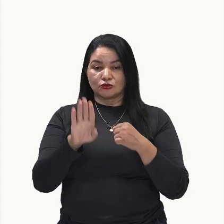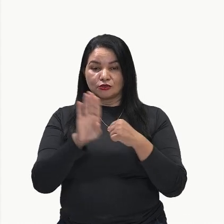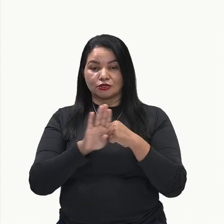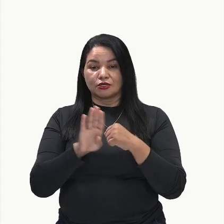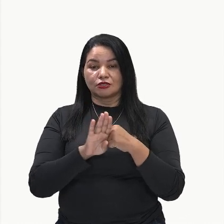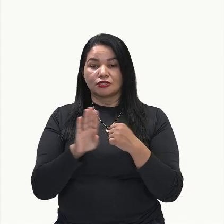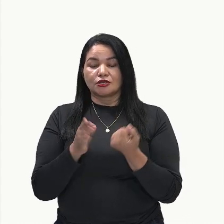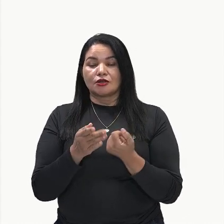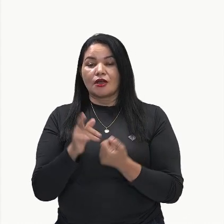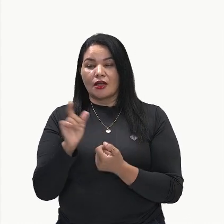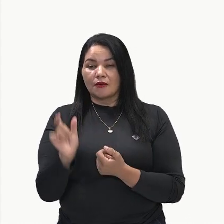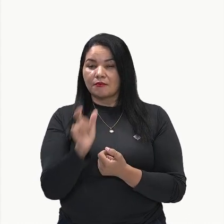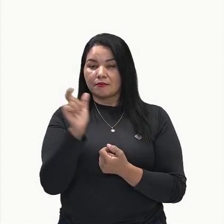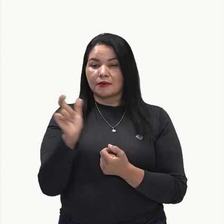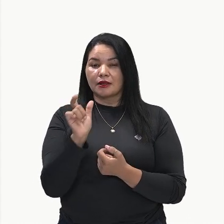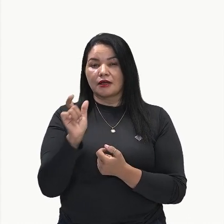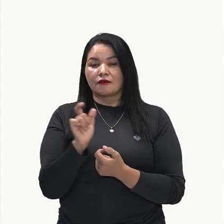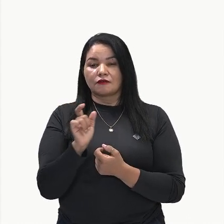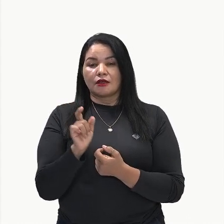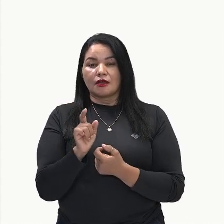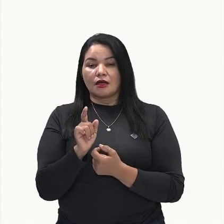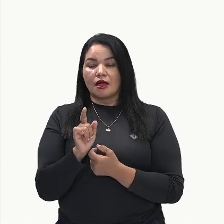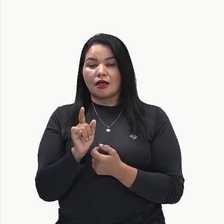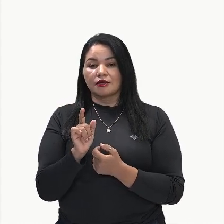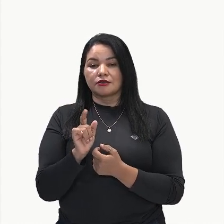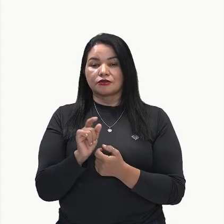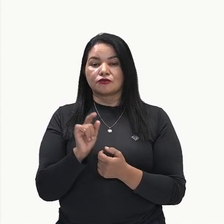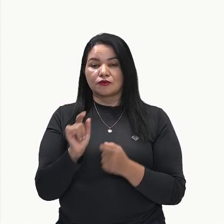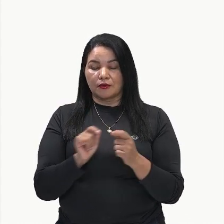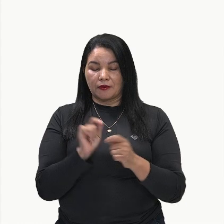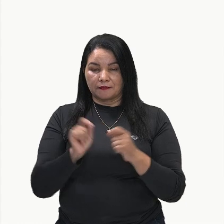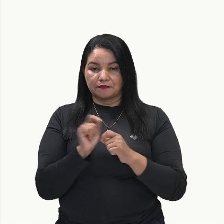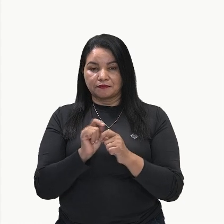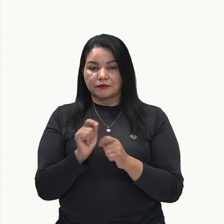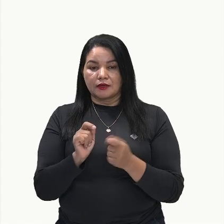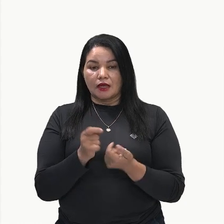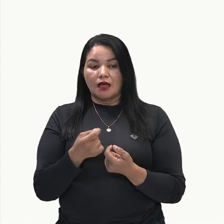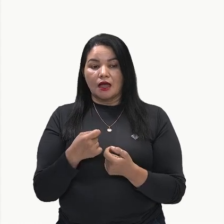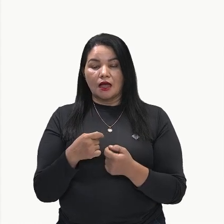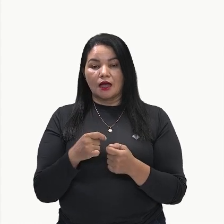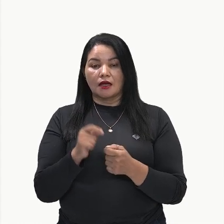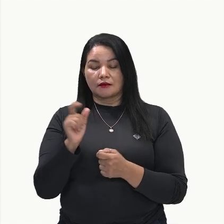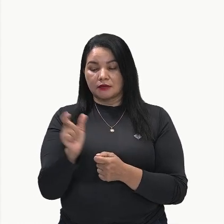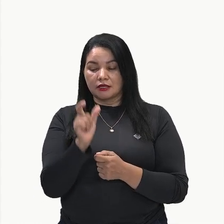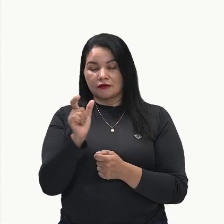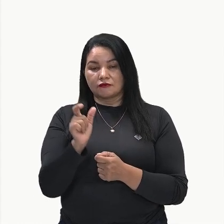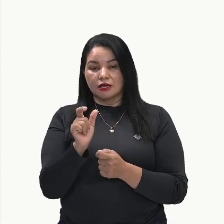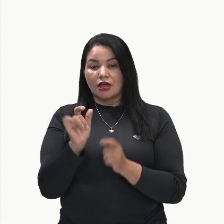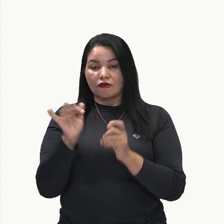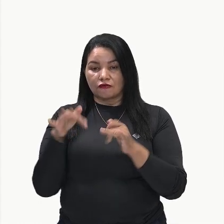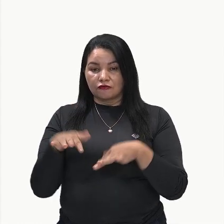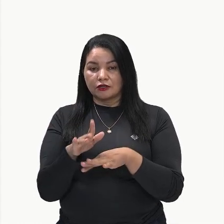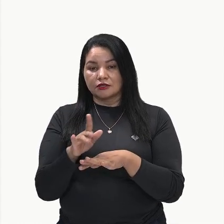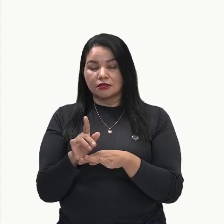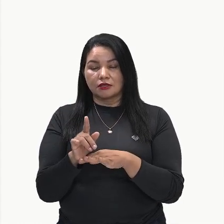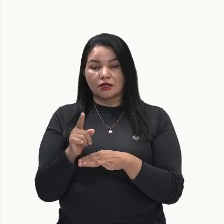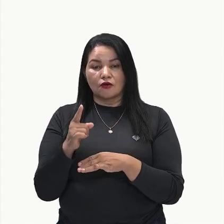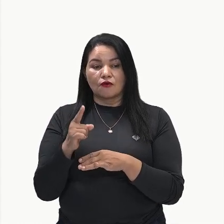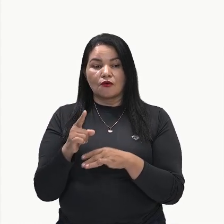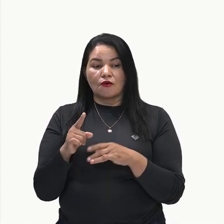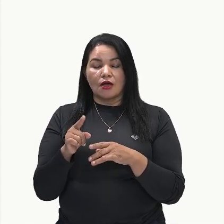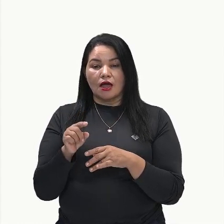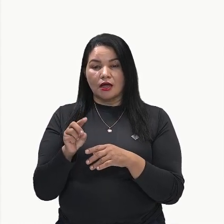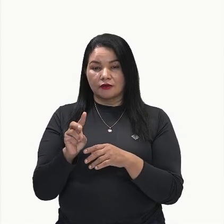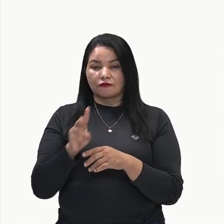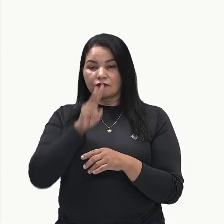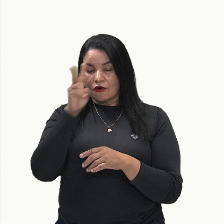palavra grave, ou seja, aquela palavra em que a sílaba tônica é a penúltima, e se essa palavra finalizar em